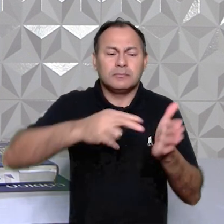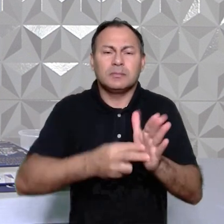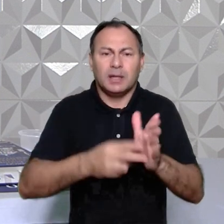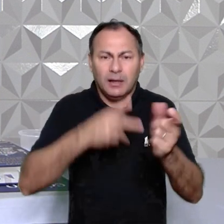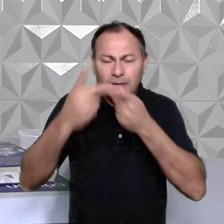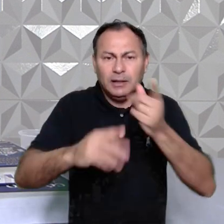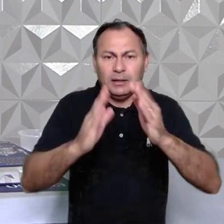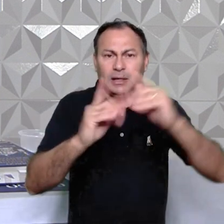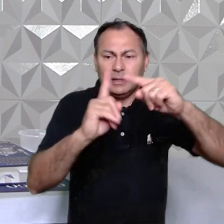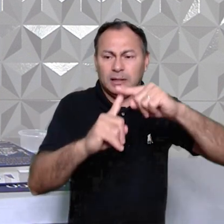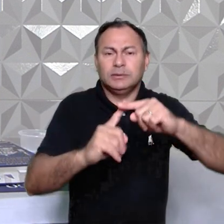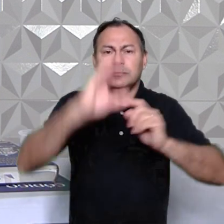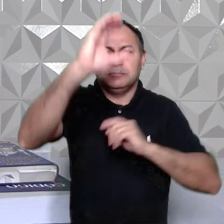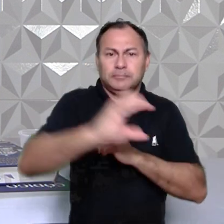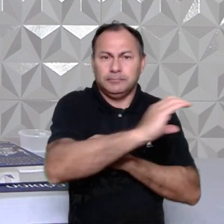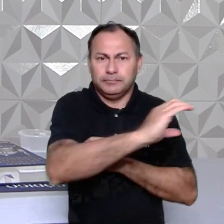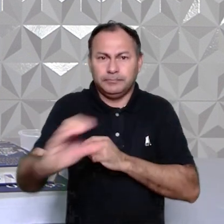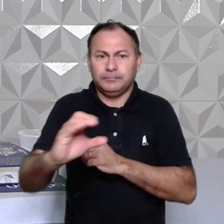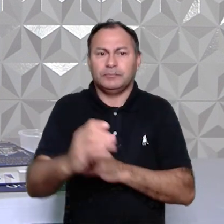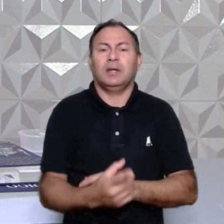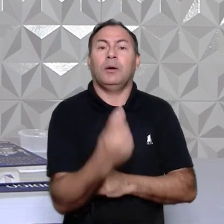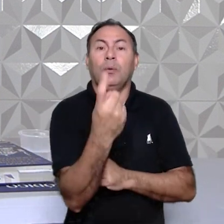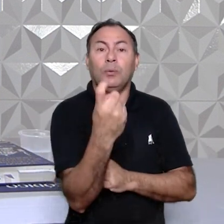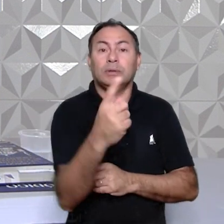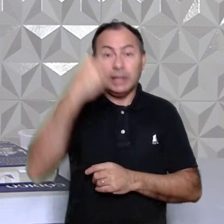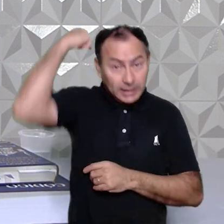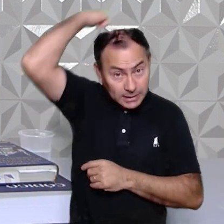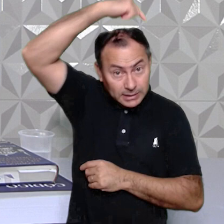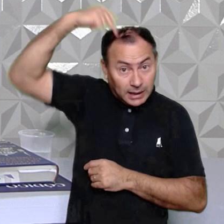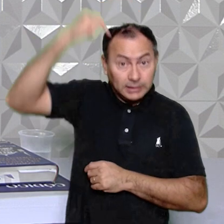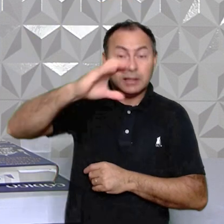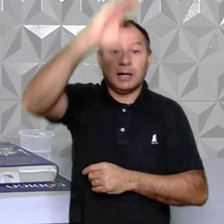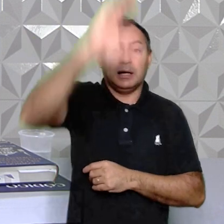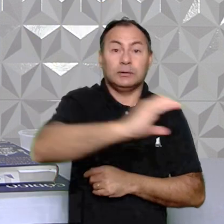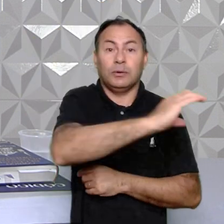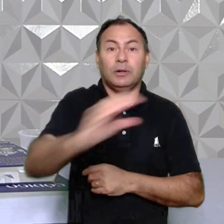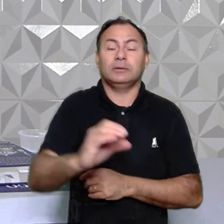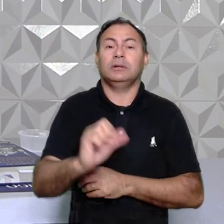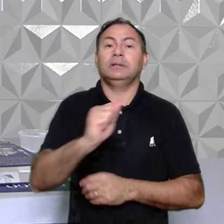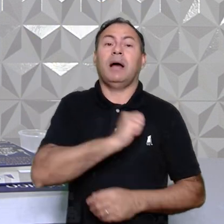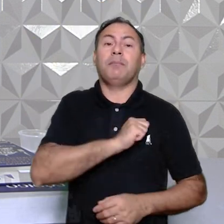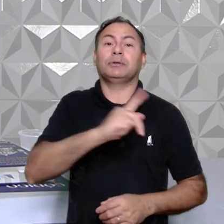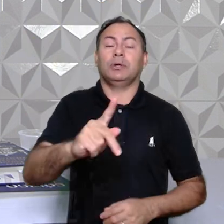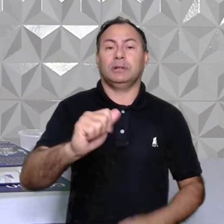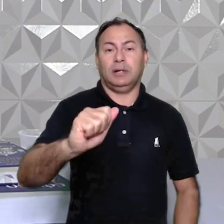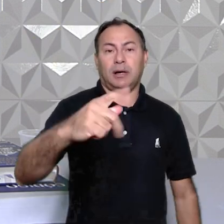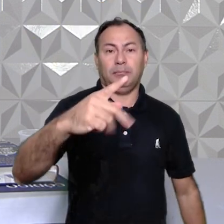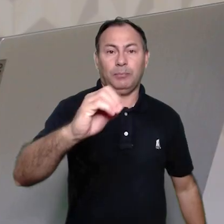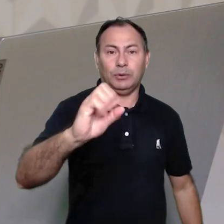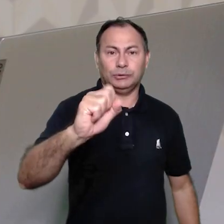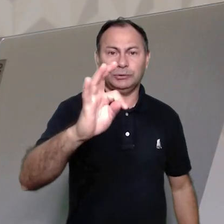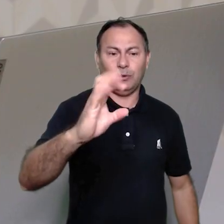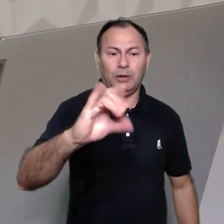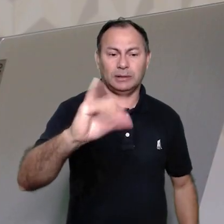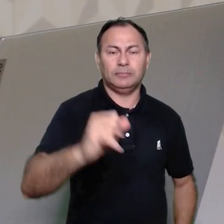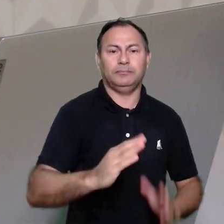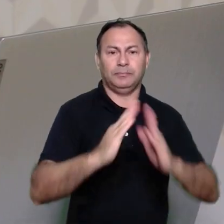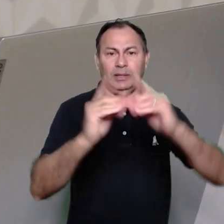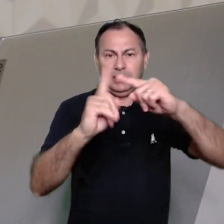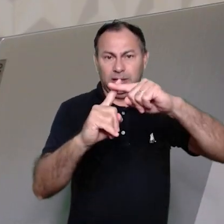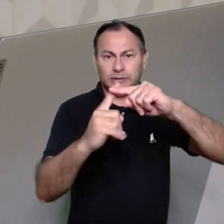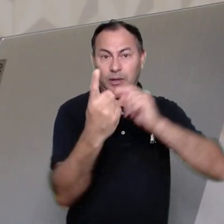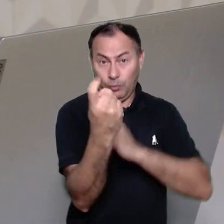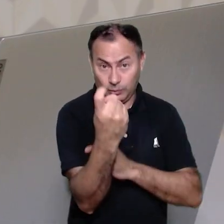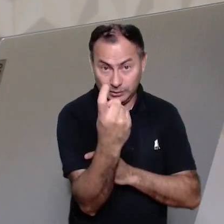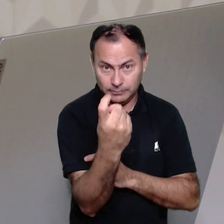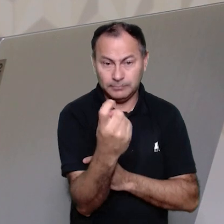significa dizer que a Igreja Católica é una, santa, católica e apostólica? Igreja